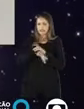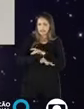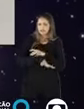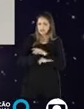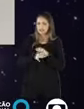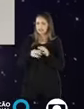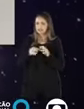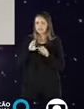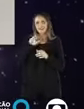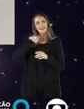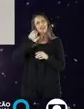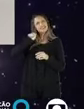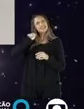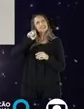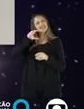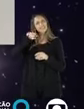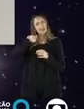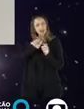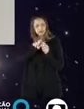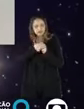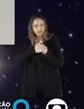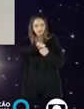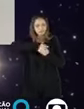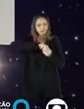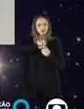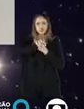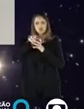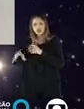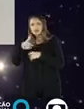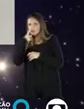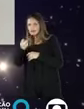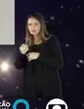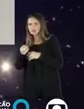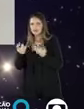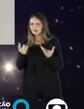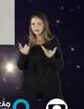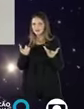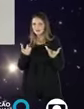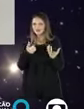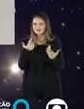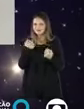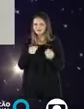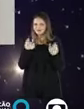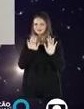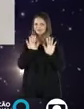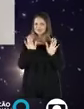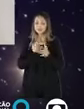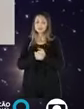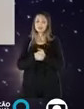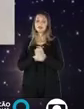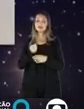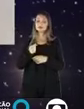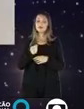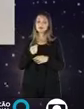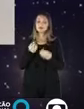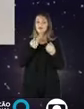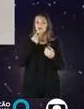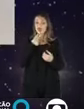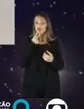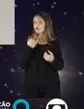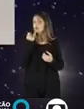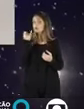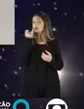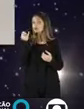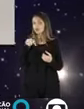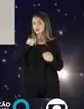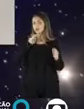alimentos, né? E eu gostaria de falar sobre essa questão do aproveitamento integral dos alimentos, por ser sustentável e porque é importante